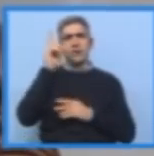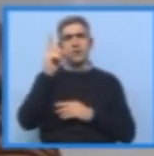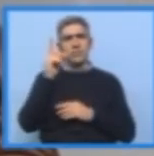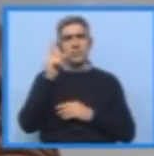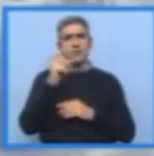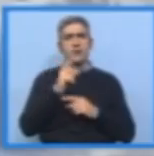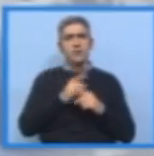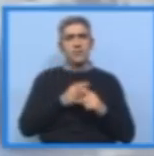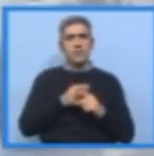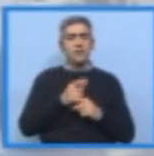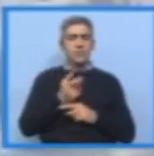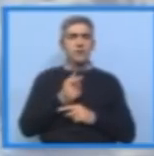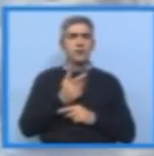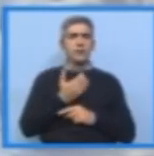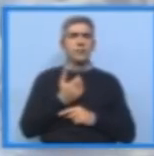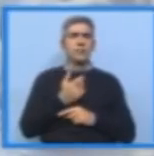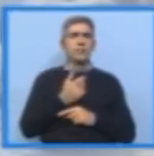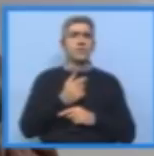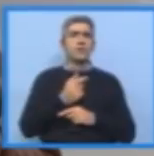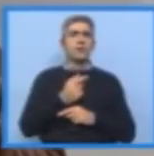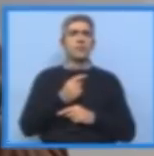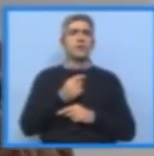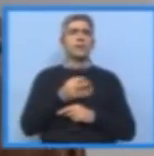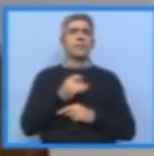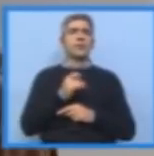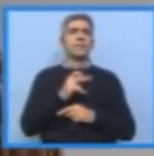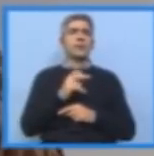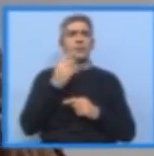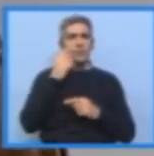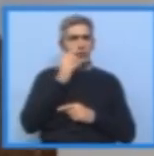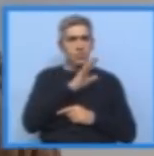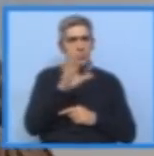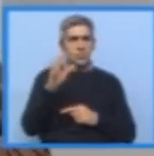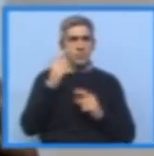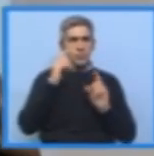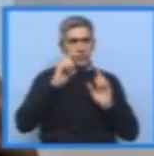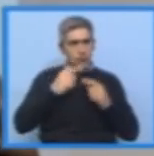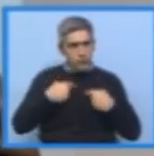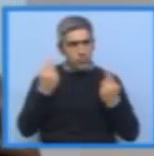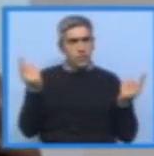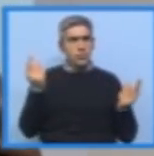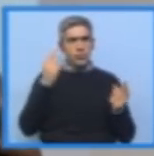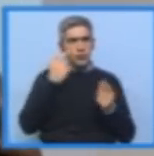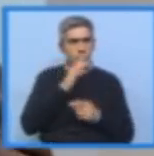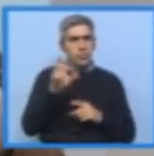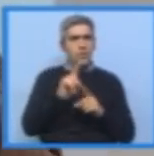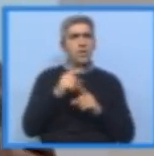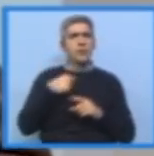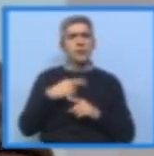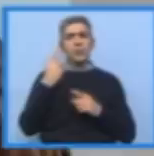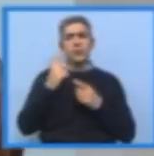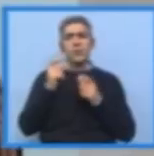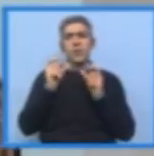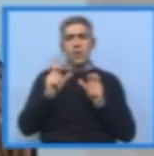Em grego. Portanto, Epifania significa mostrar, revelar, como se a gente tivesse uma